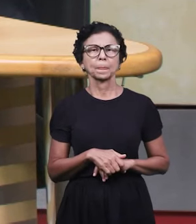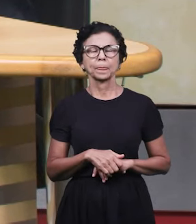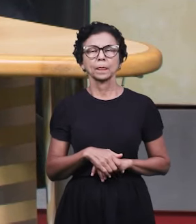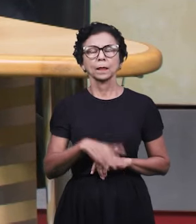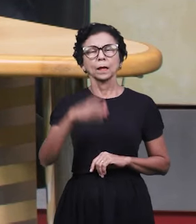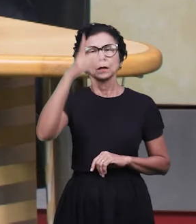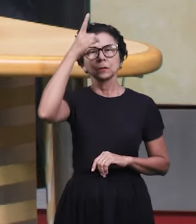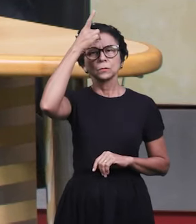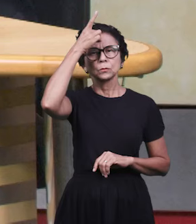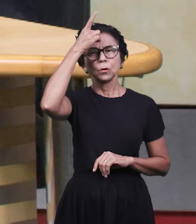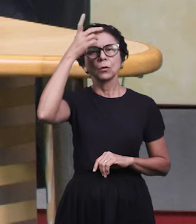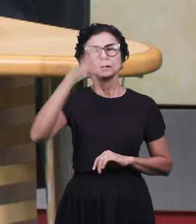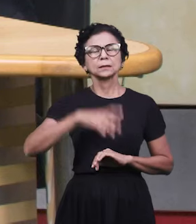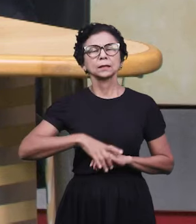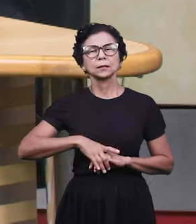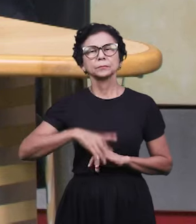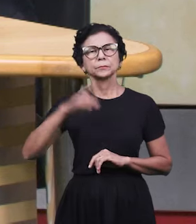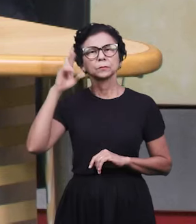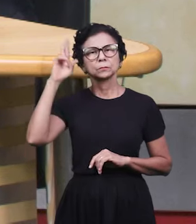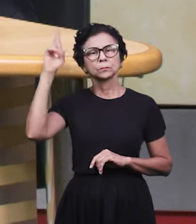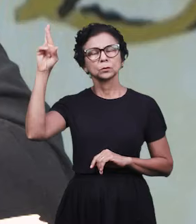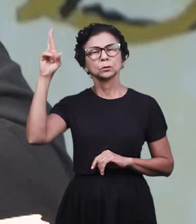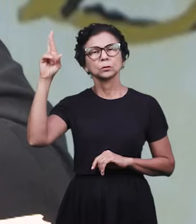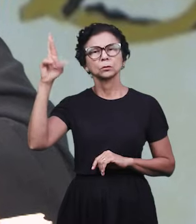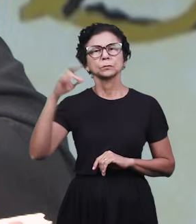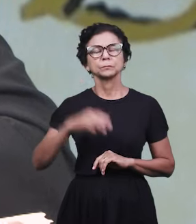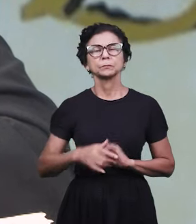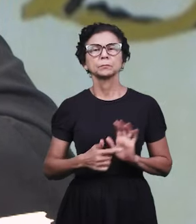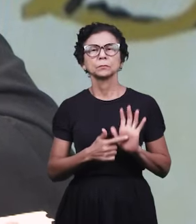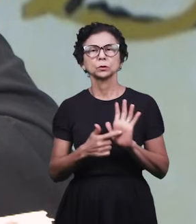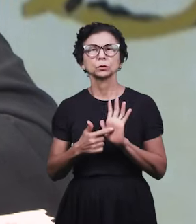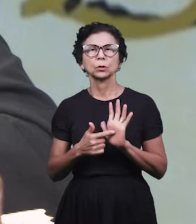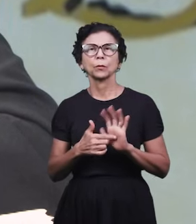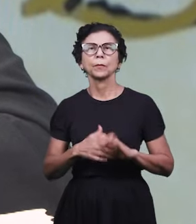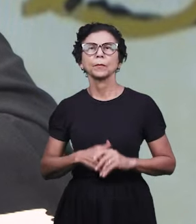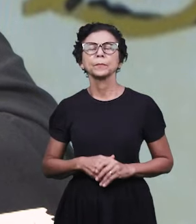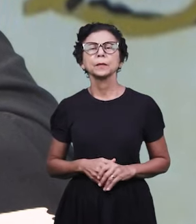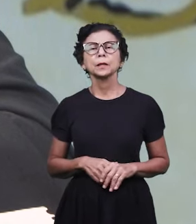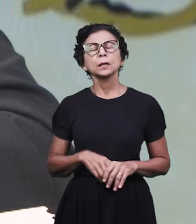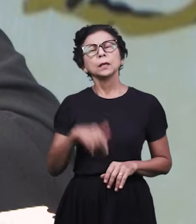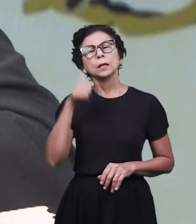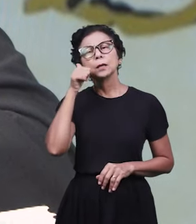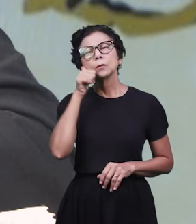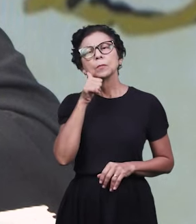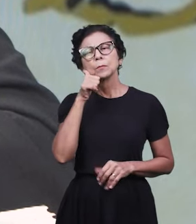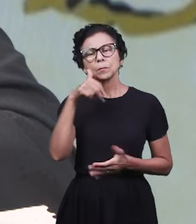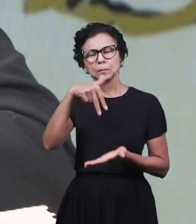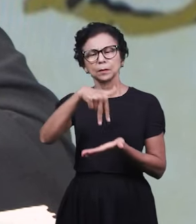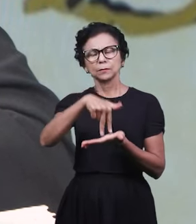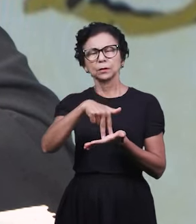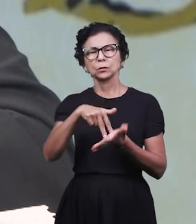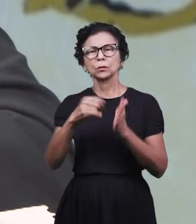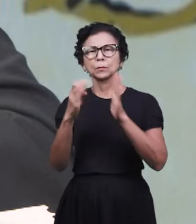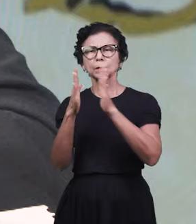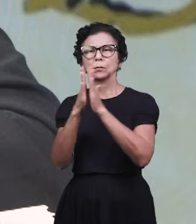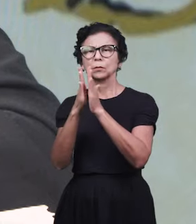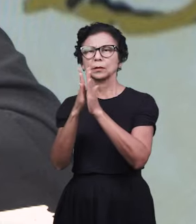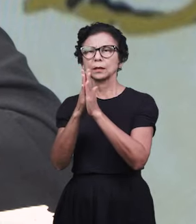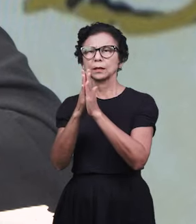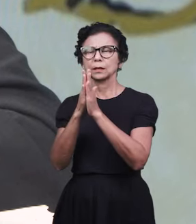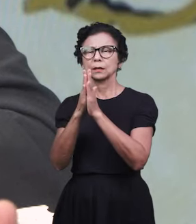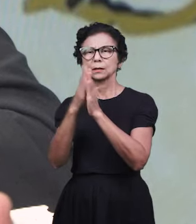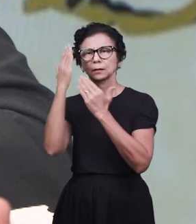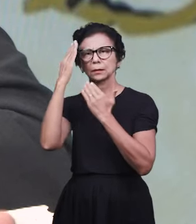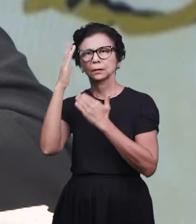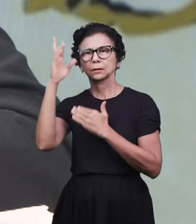espirituais. Uma igreja cheia. E no momento, numa glorificação de uma irmã, o senhor mostrava que o